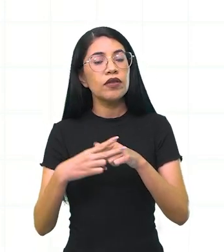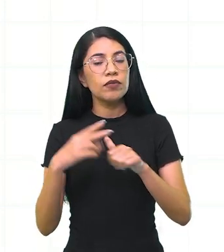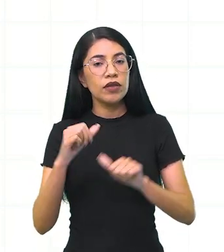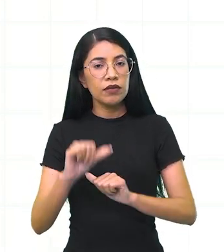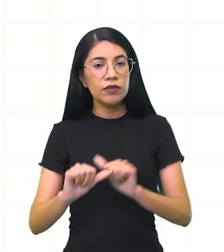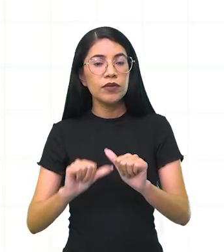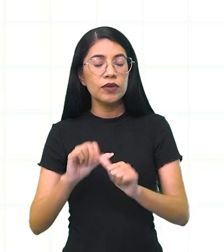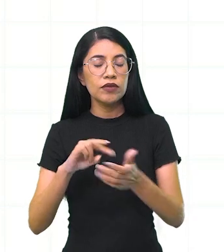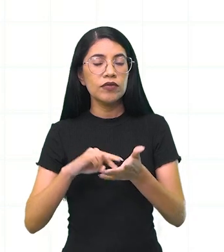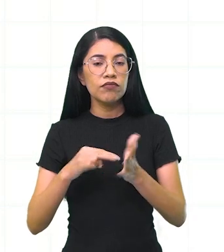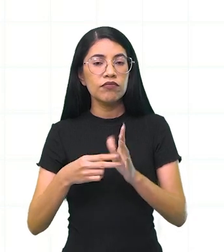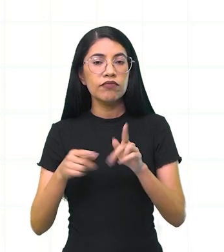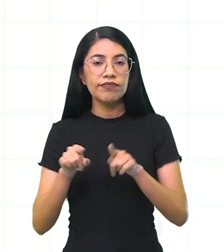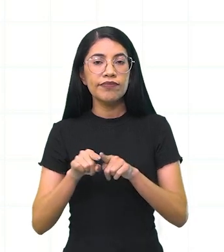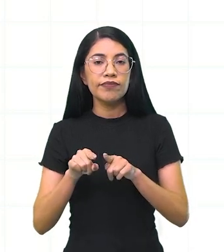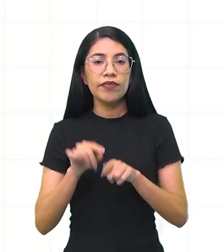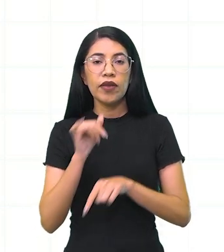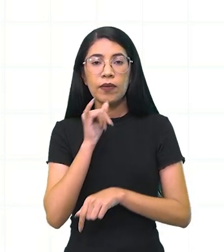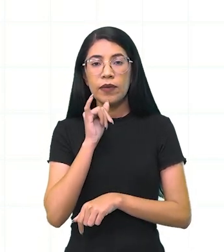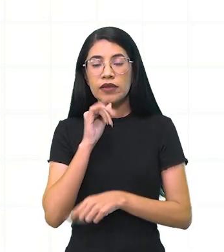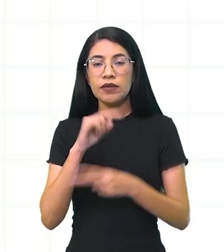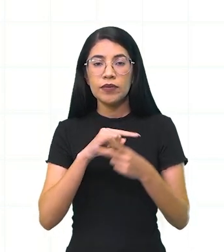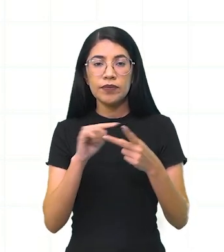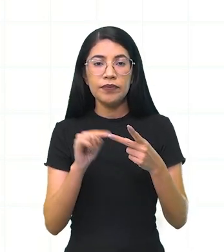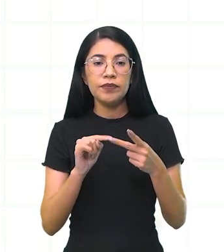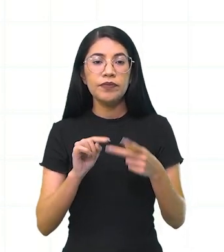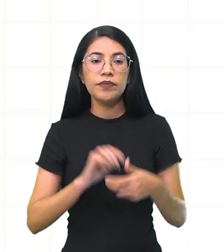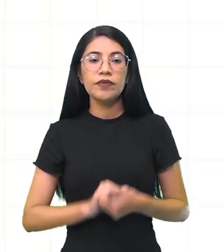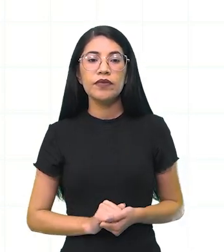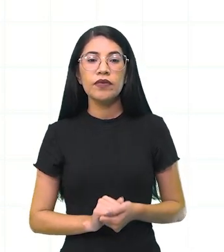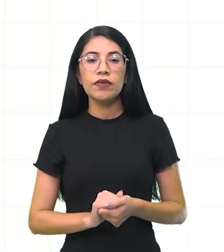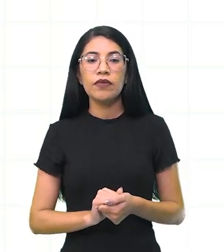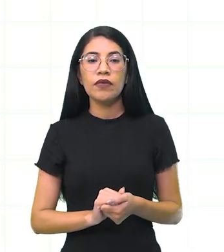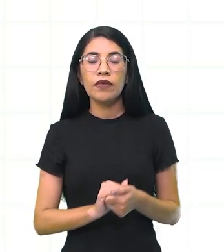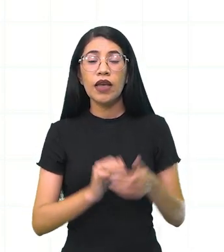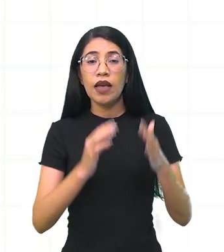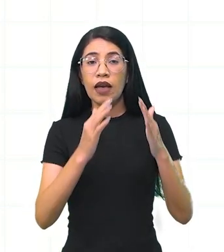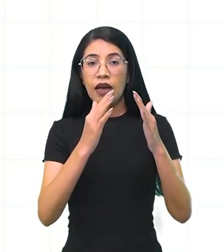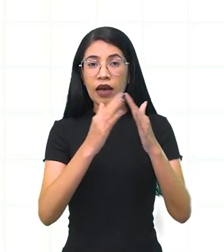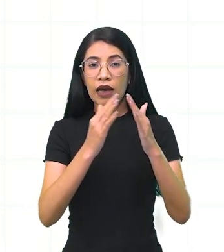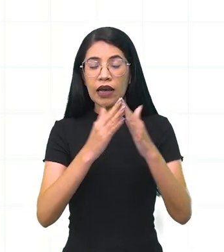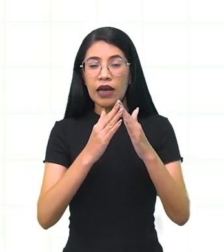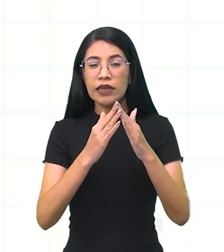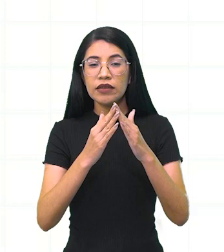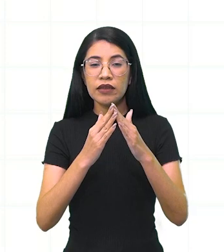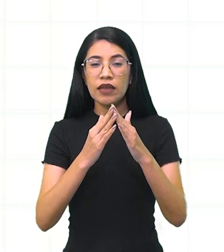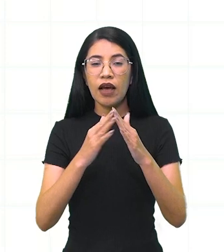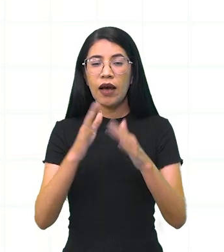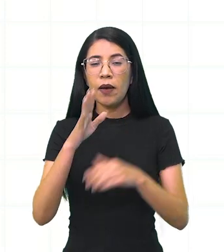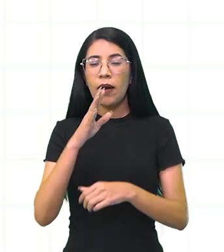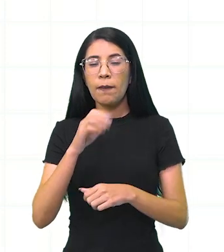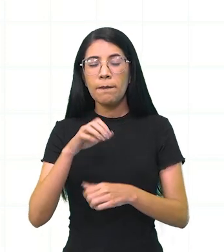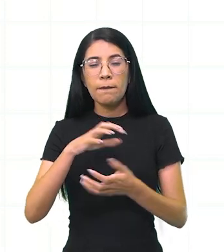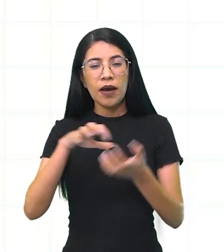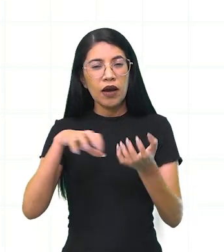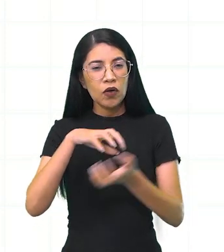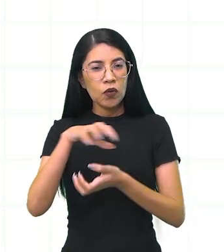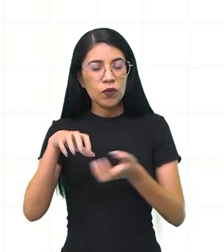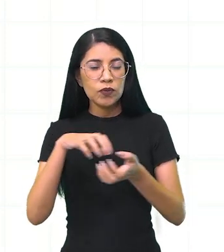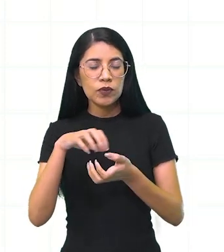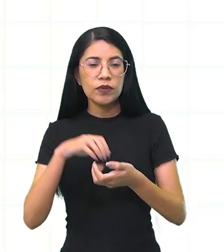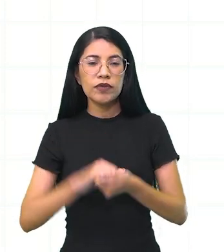tá bom? Vamos para mais um exemplo. A casa está mal arrumada. Olha só,